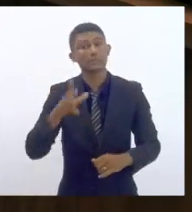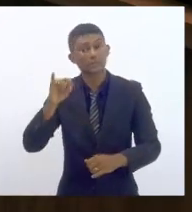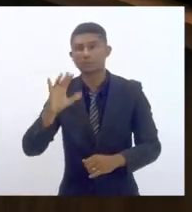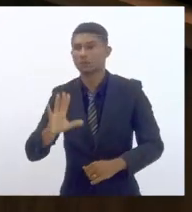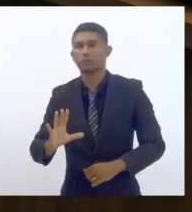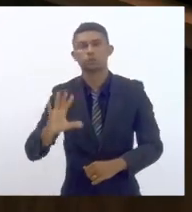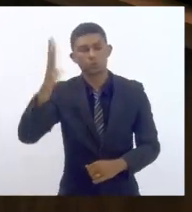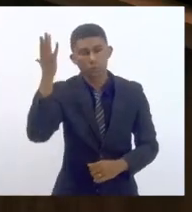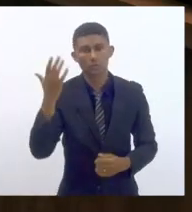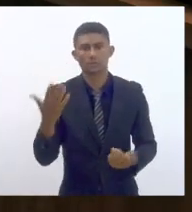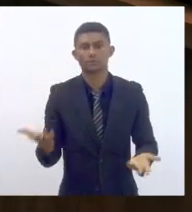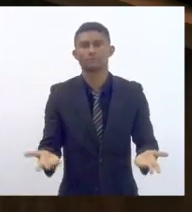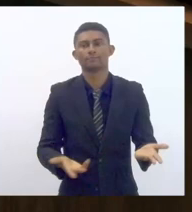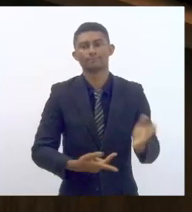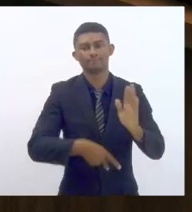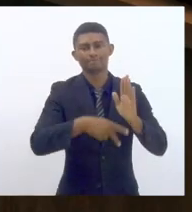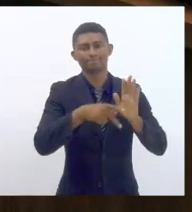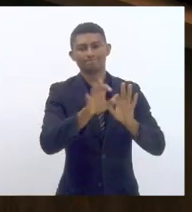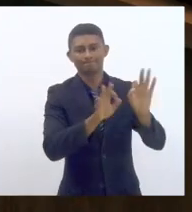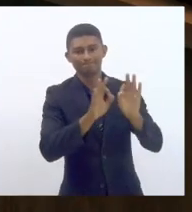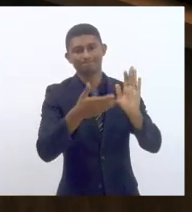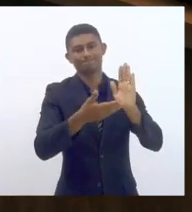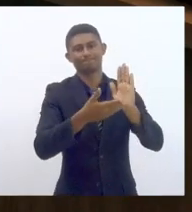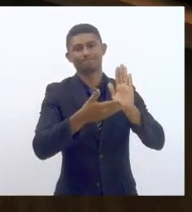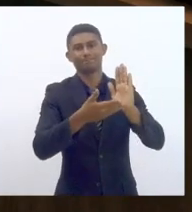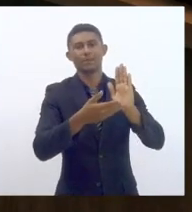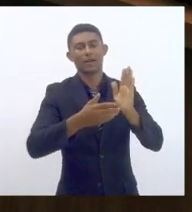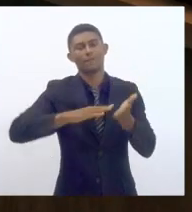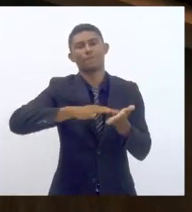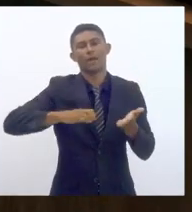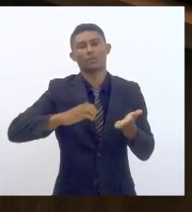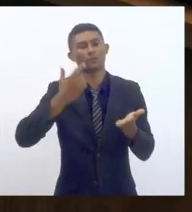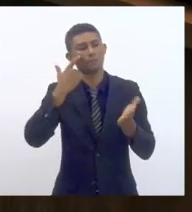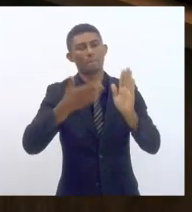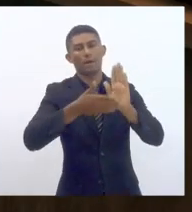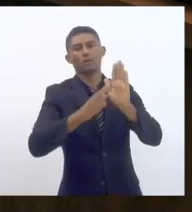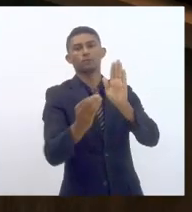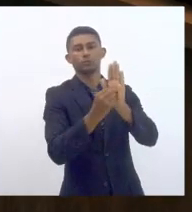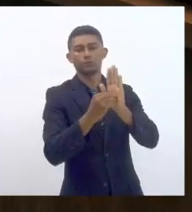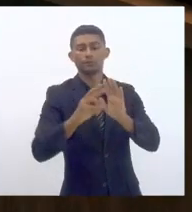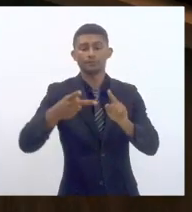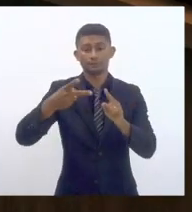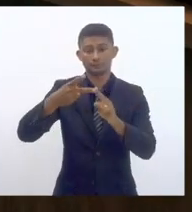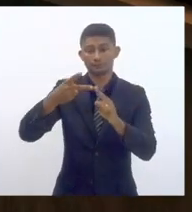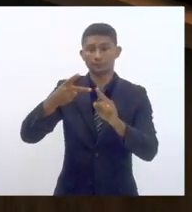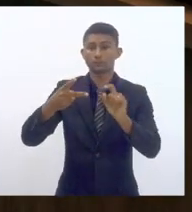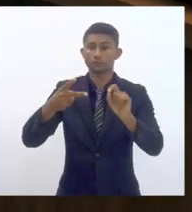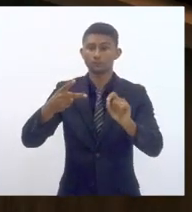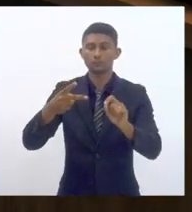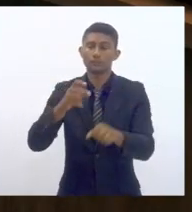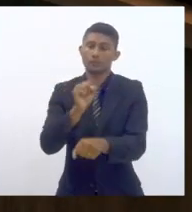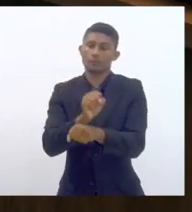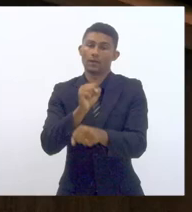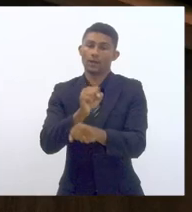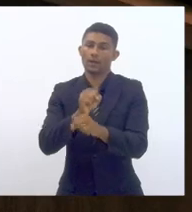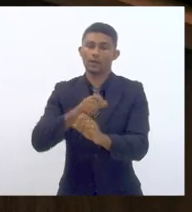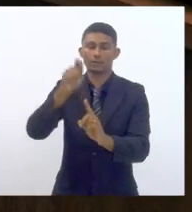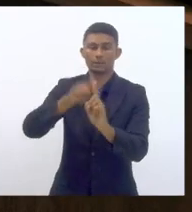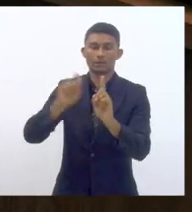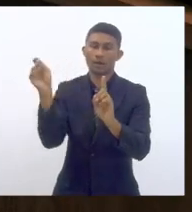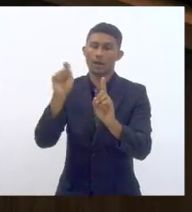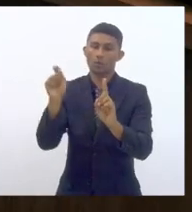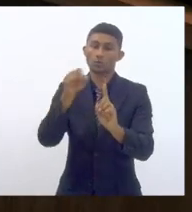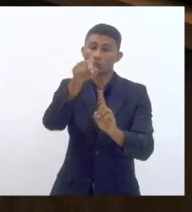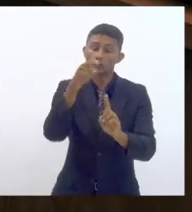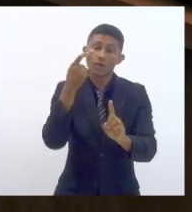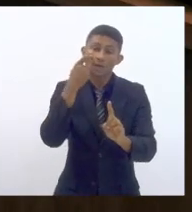aconteça, o veto é colocado em pauta. Em relação ao Banerj, esperar até meados de agosto, quando Vossa Excelência terá uma margem de